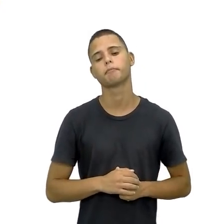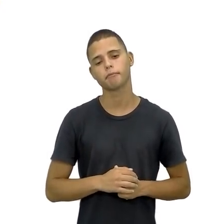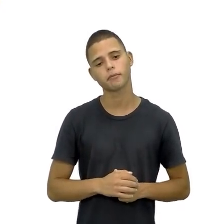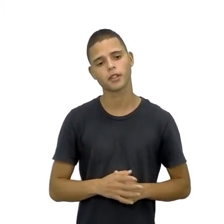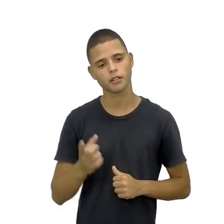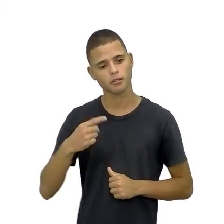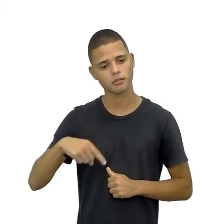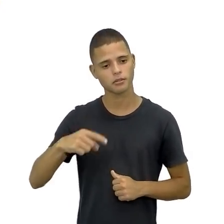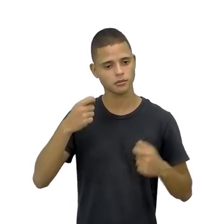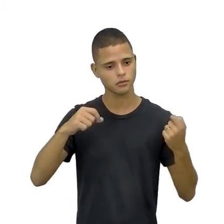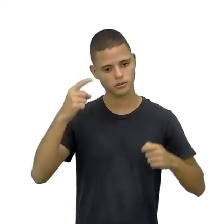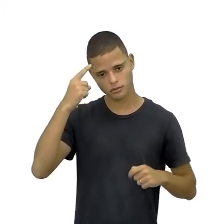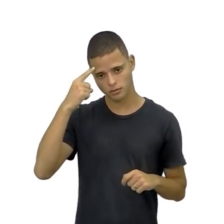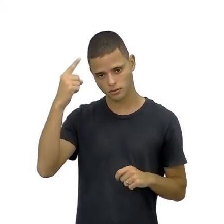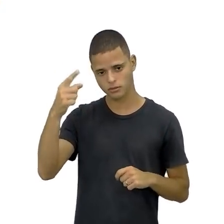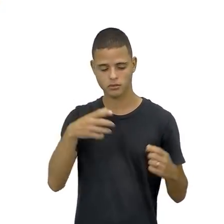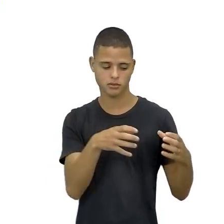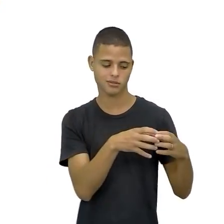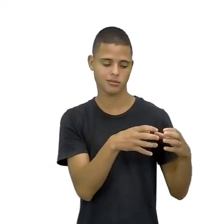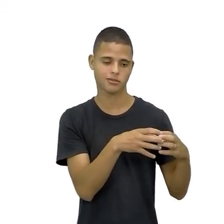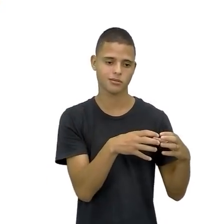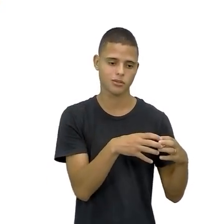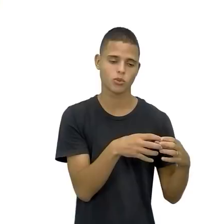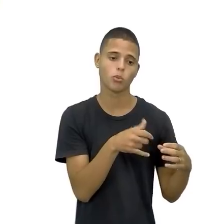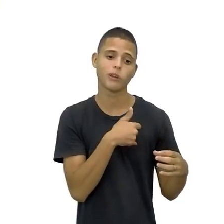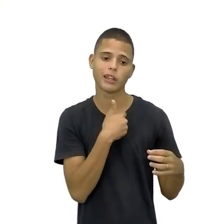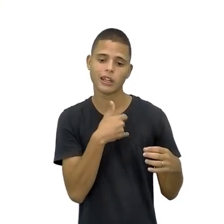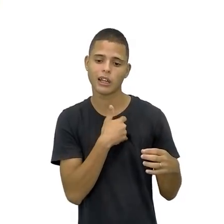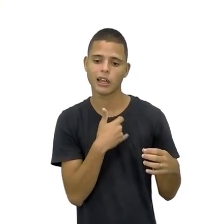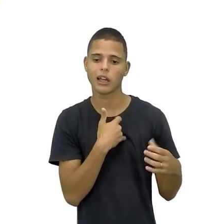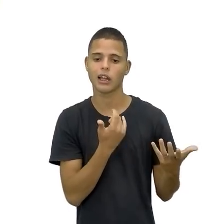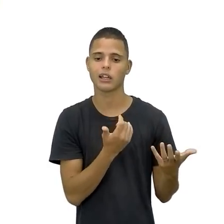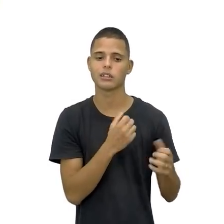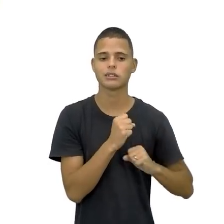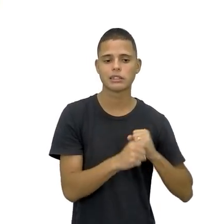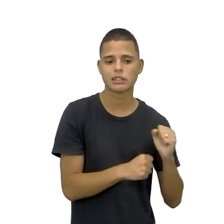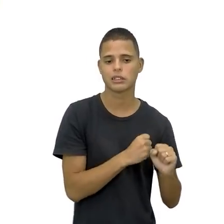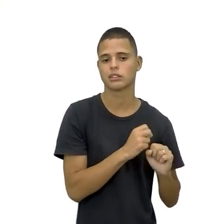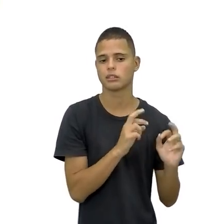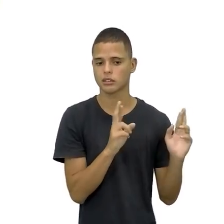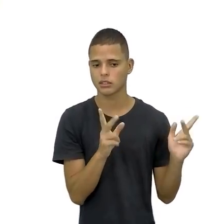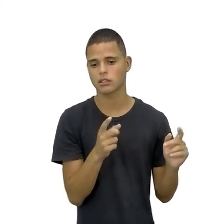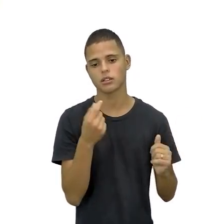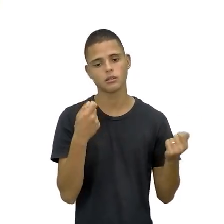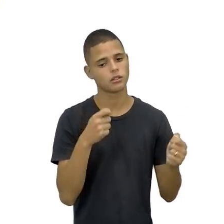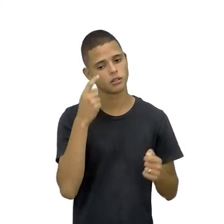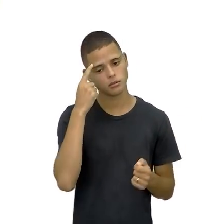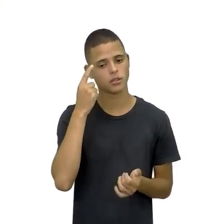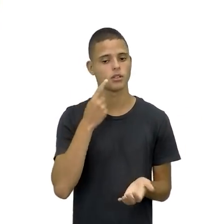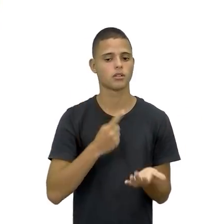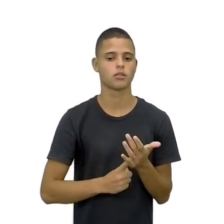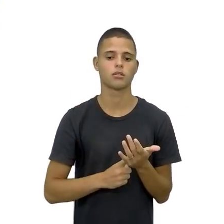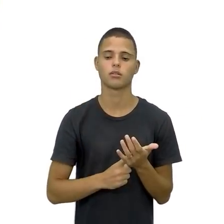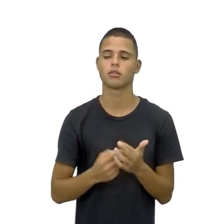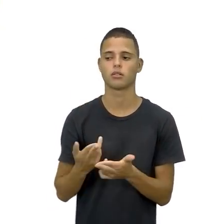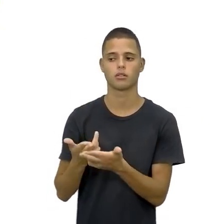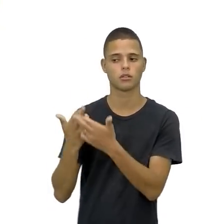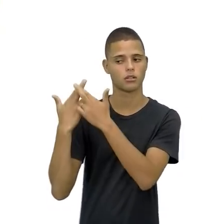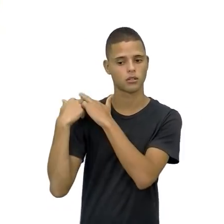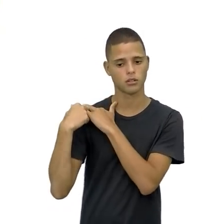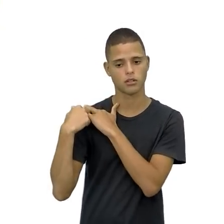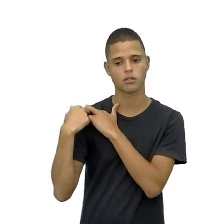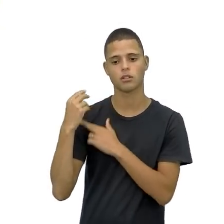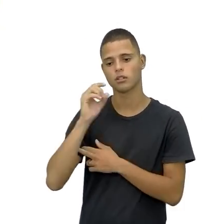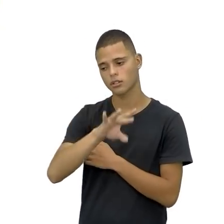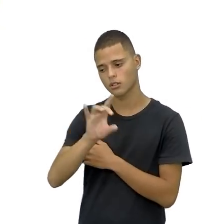em turmas e anos sérios diferentes, na questão do compromisso de cada um, da responsabilidade que cada um terá que